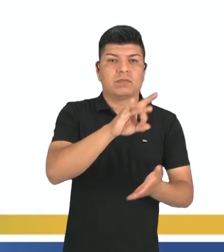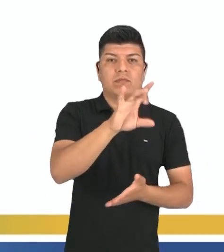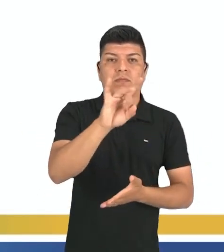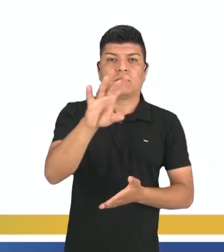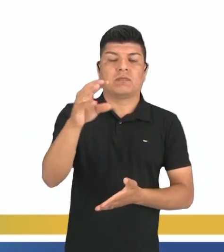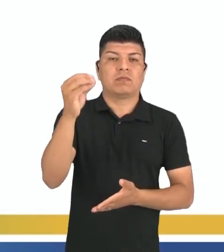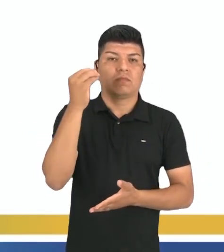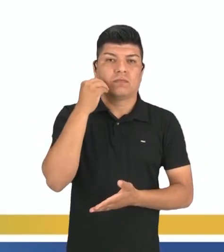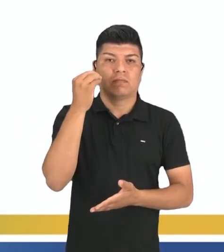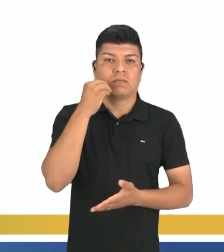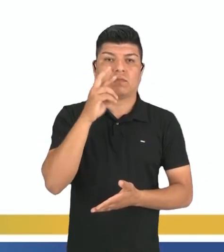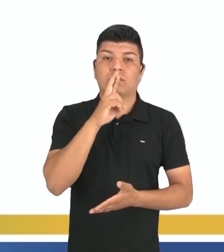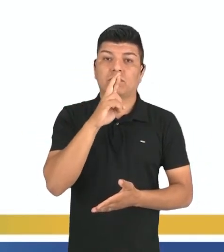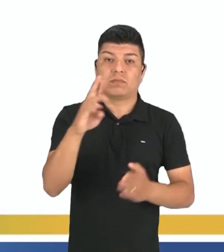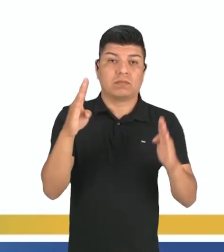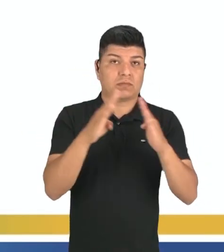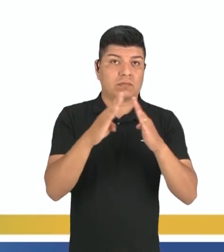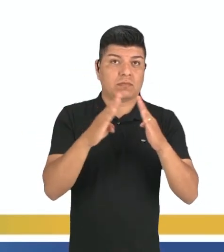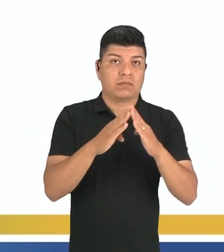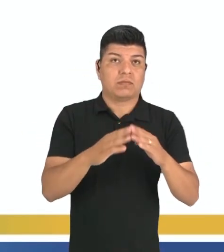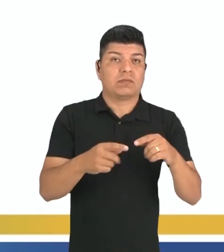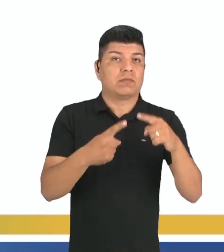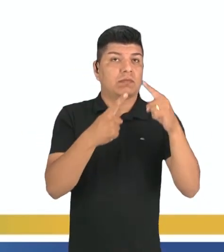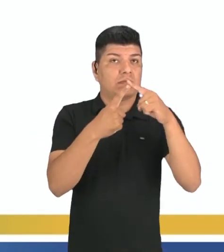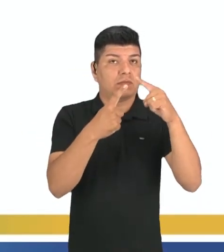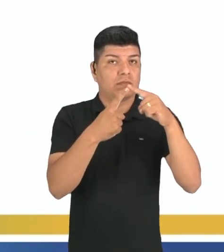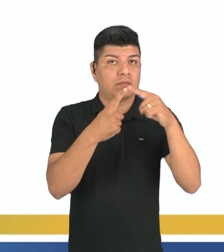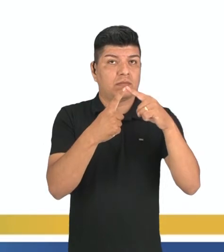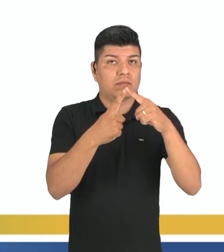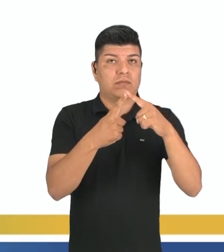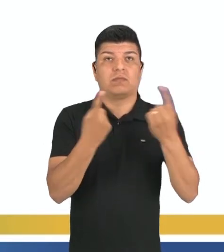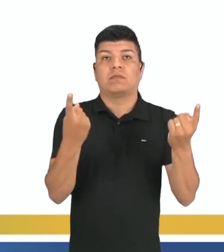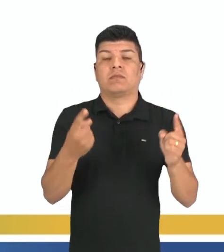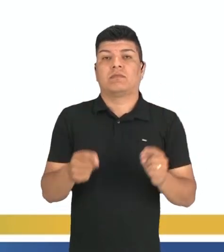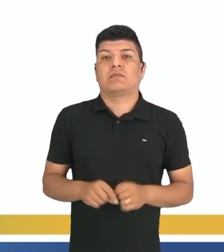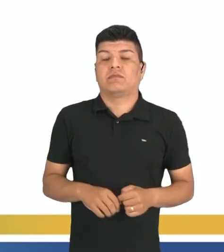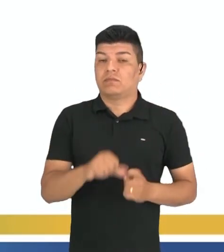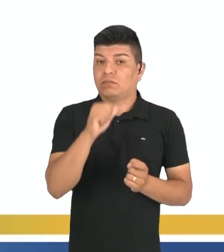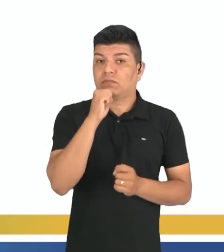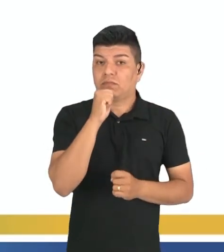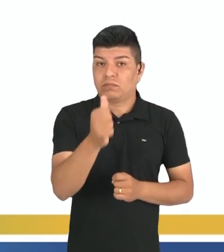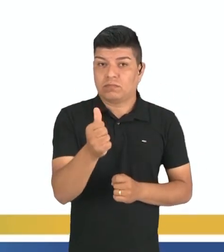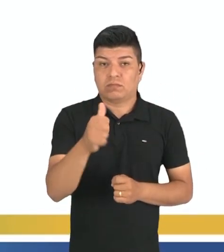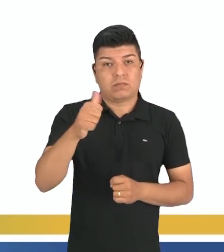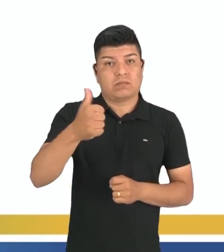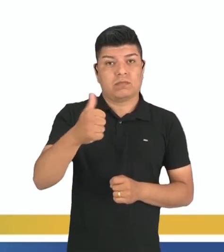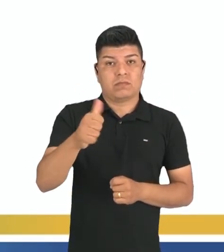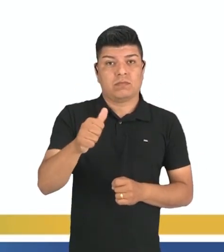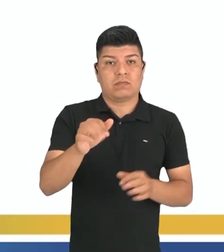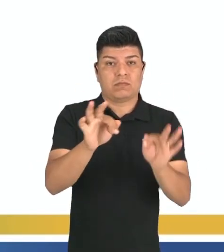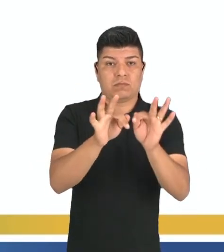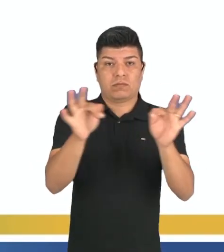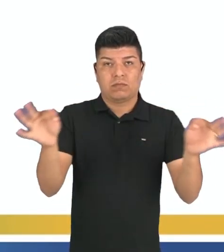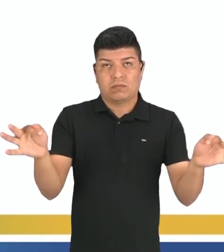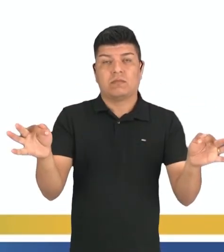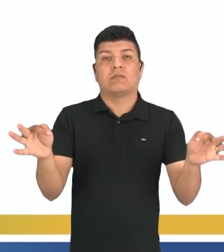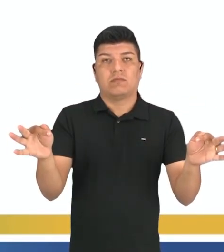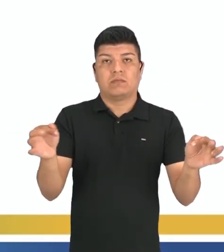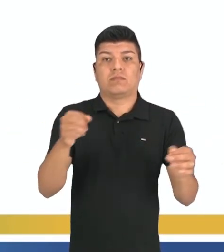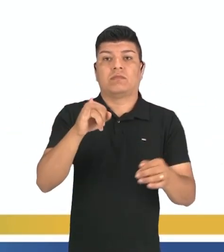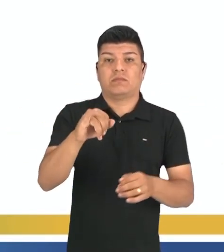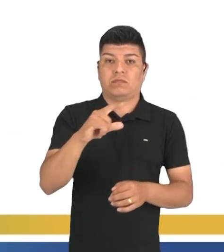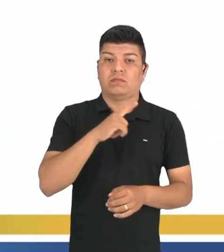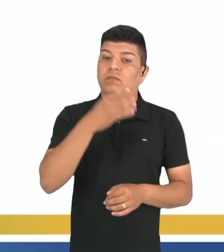tentar responder em casa. Primeira questão. Sobre o ciclo menstrual, analise as frases abaixo, diga se